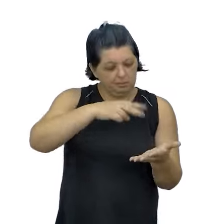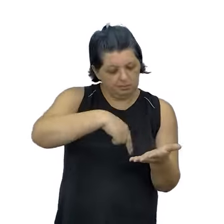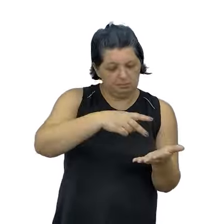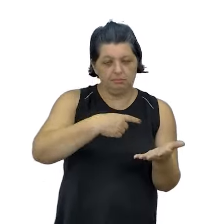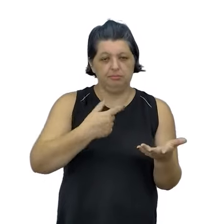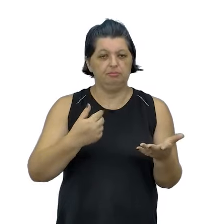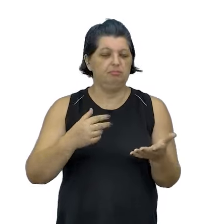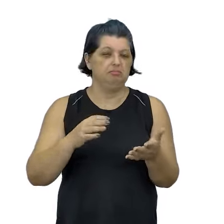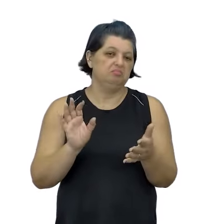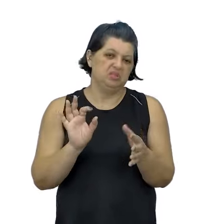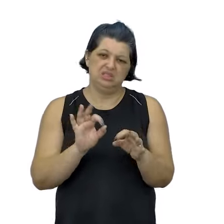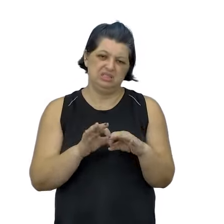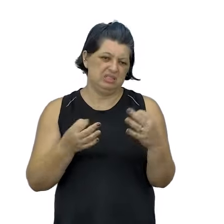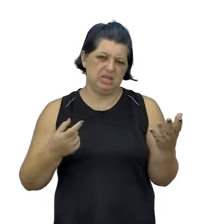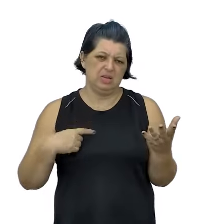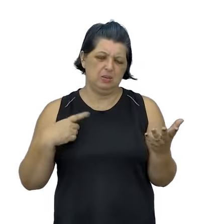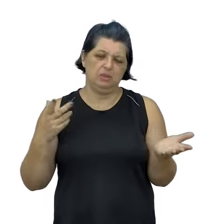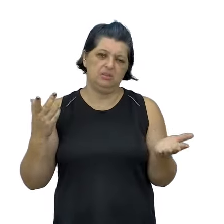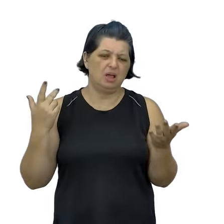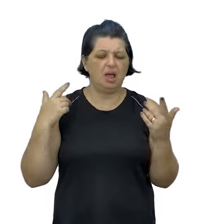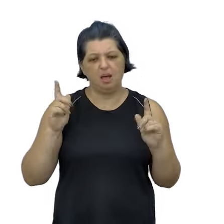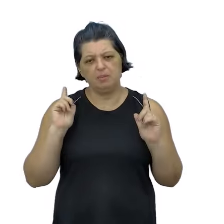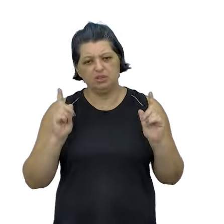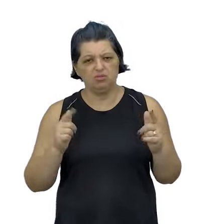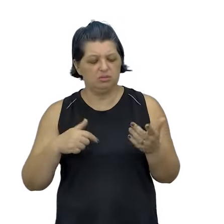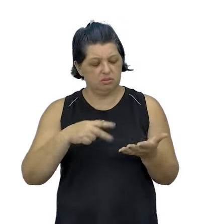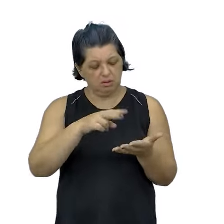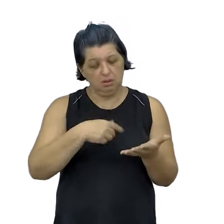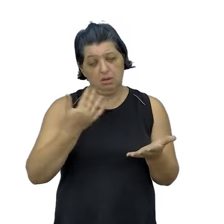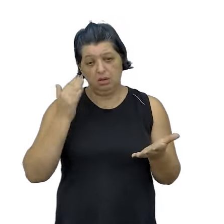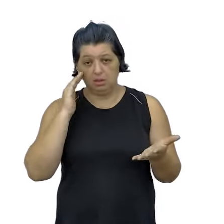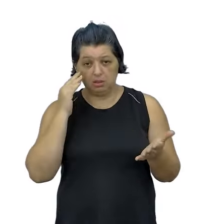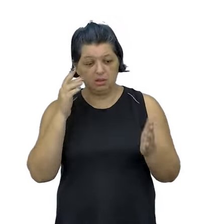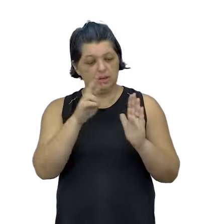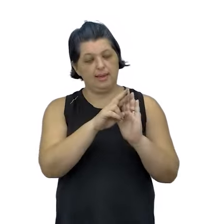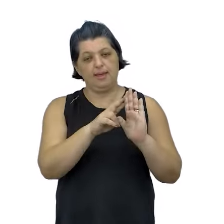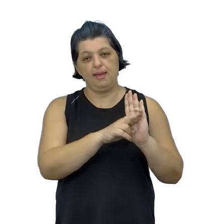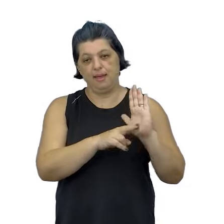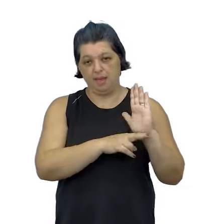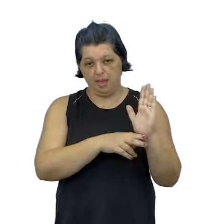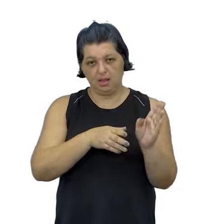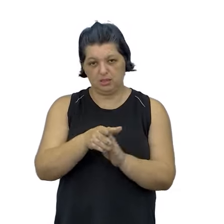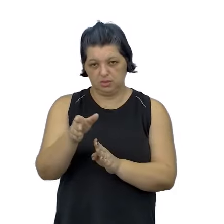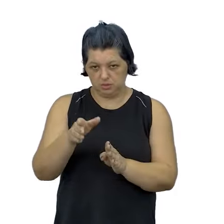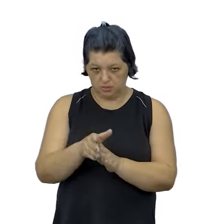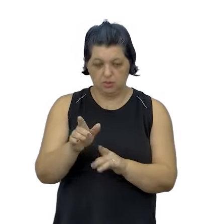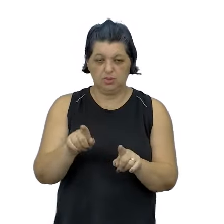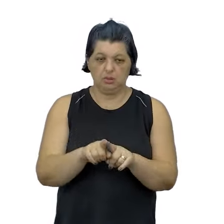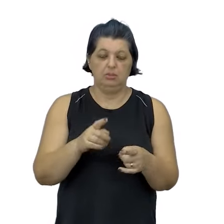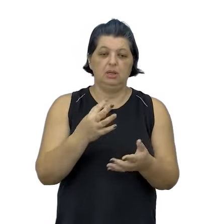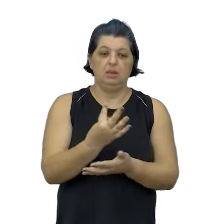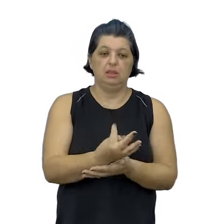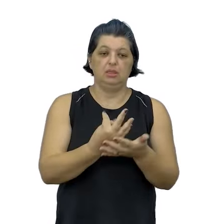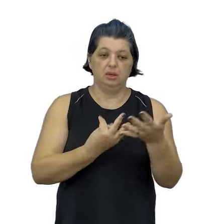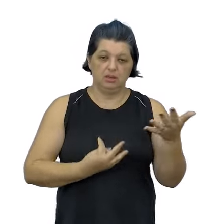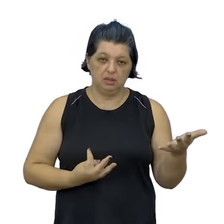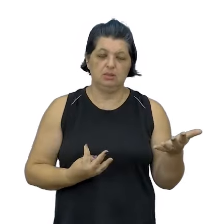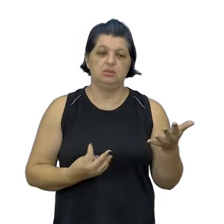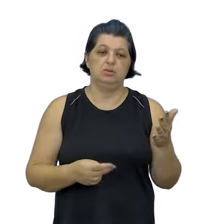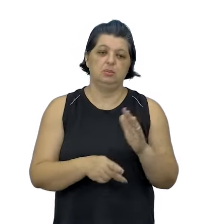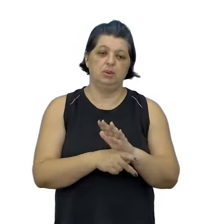para simplesmente me divertir, eu leio para compreender algumas regras e instruções, né, principalmente textos